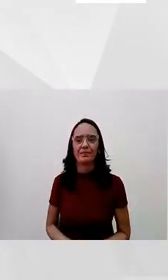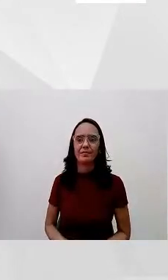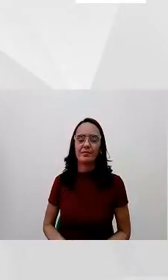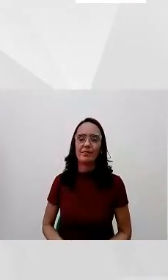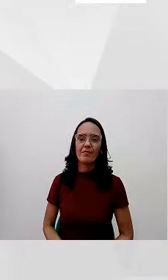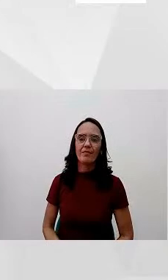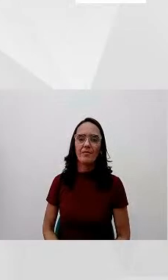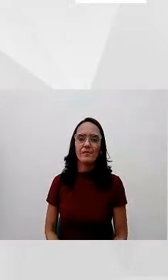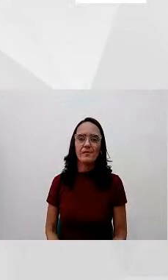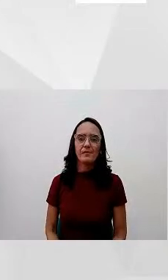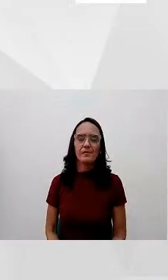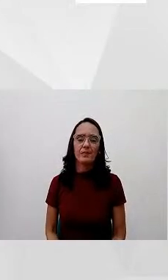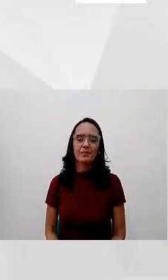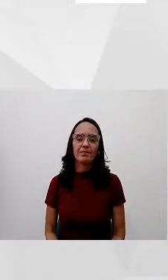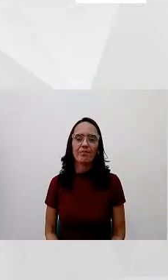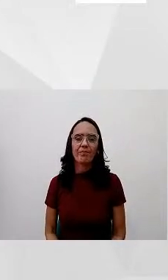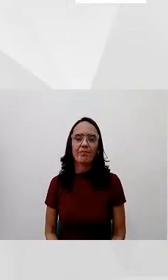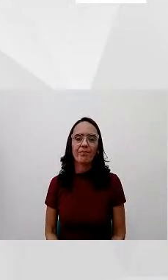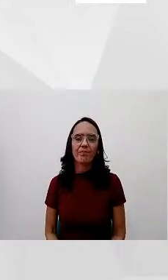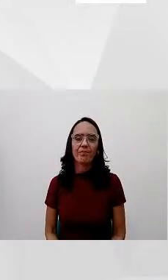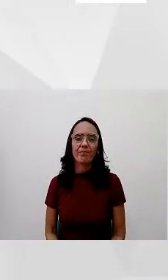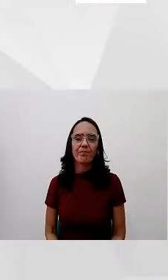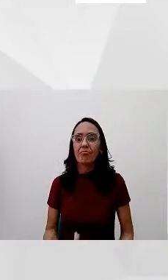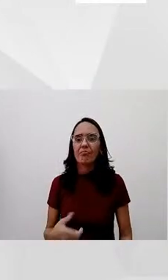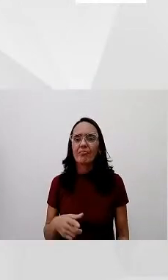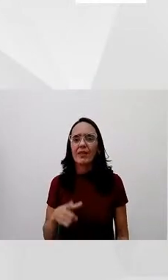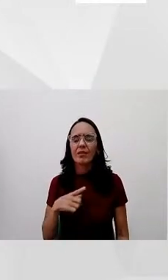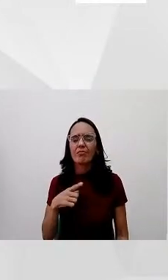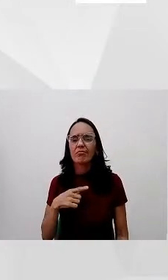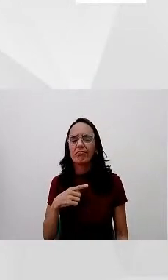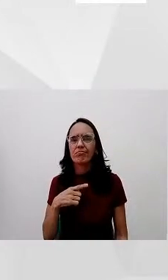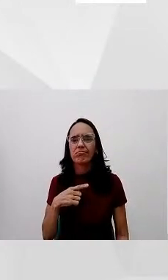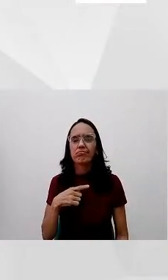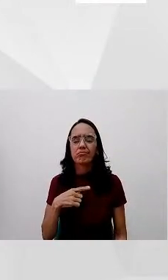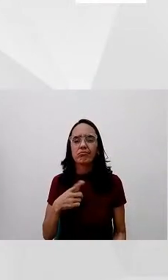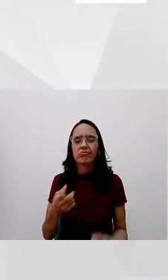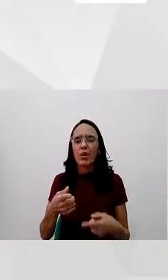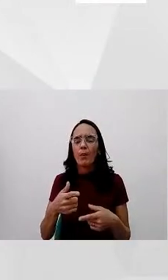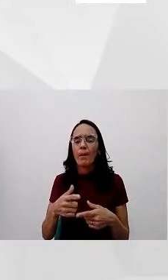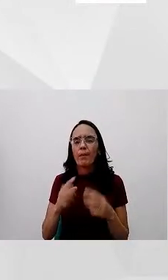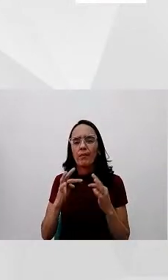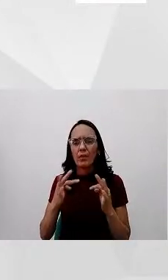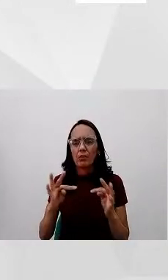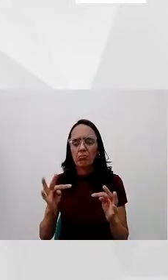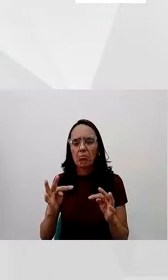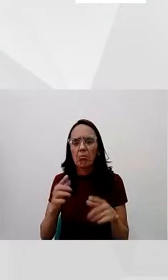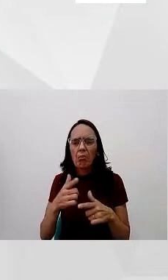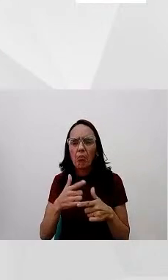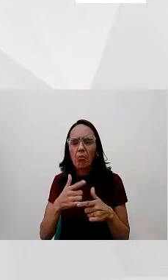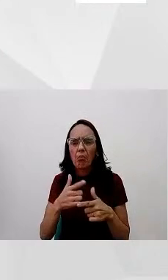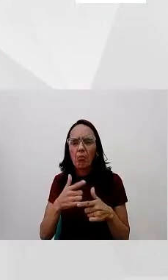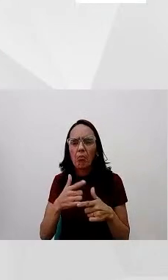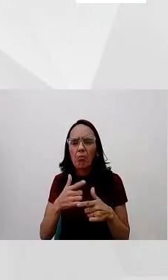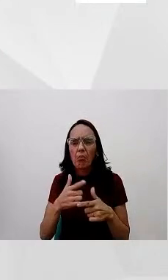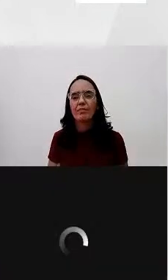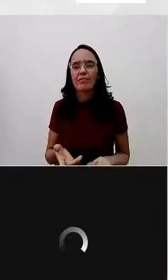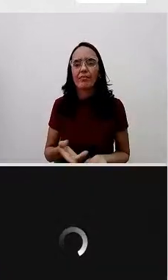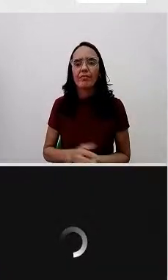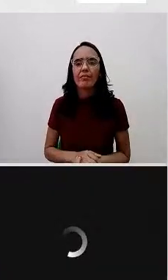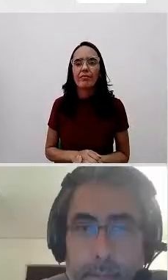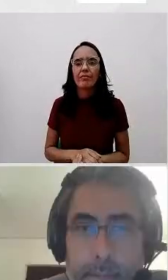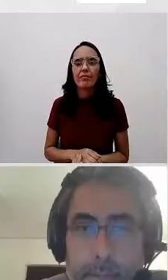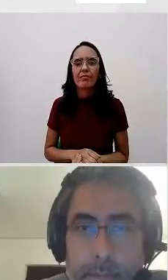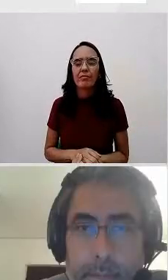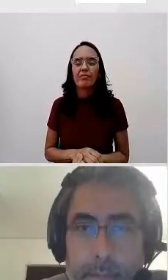problemas técnicos, o professor saiu. É. Então, a gente pode, né, passar então a fala para o organizador,